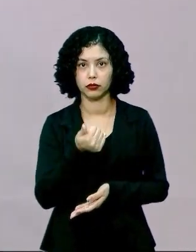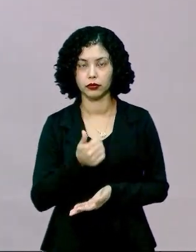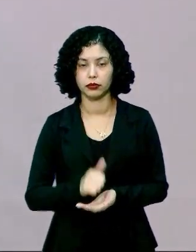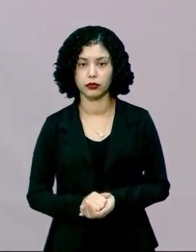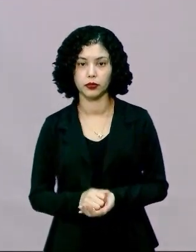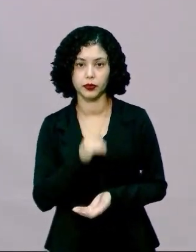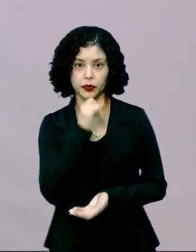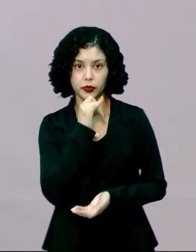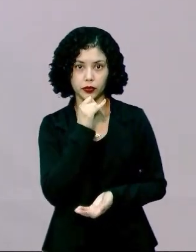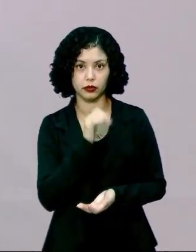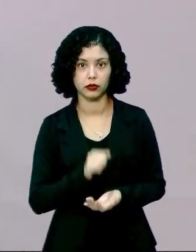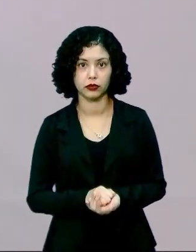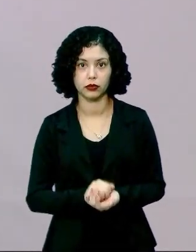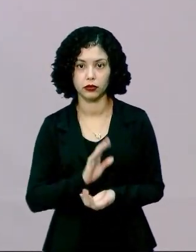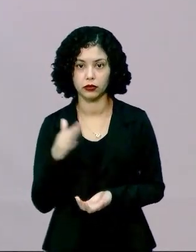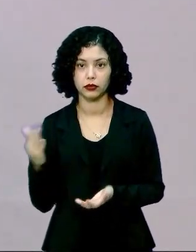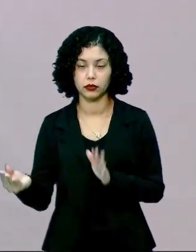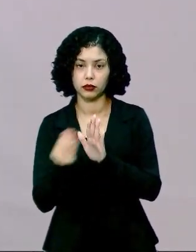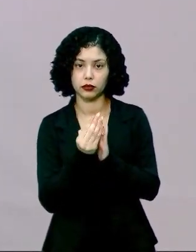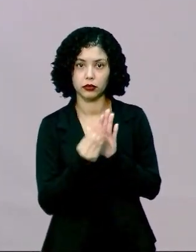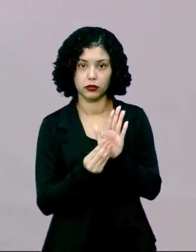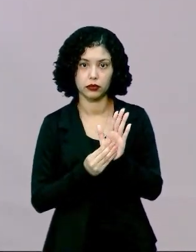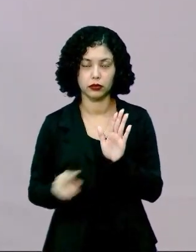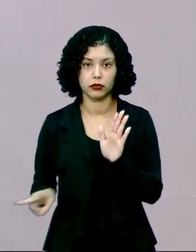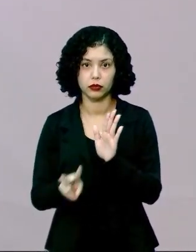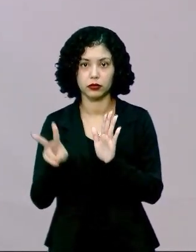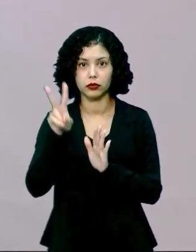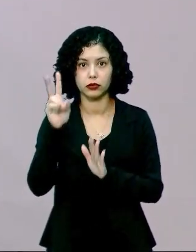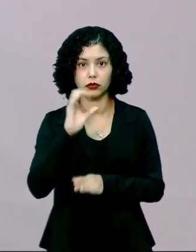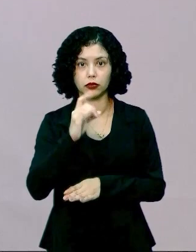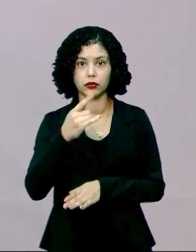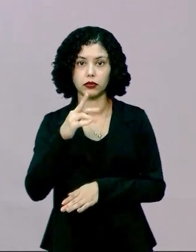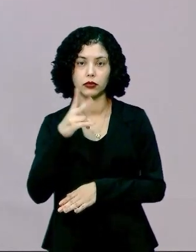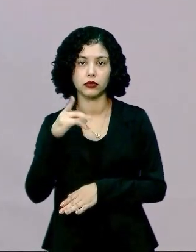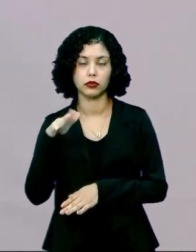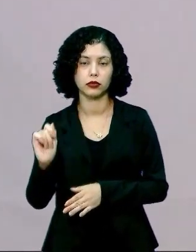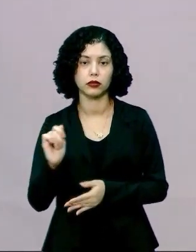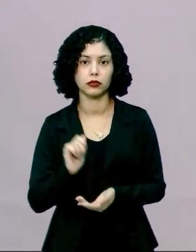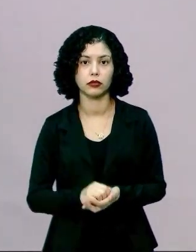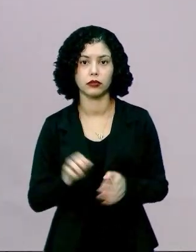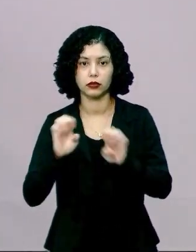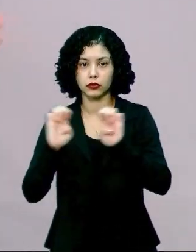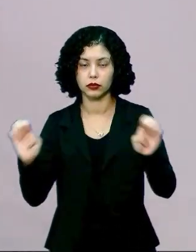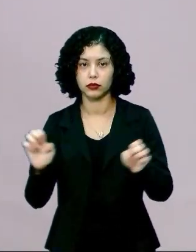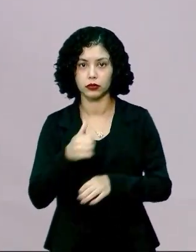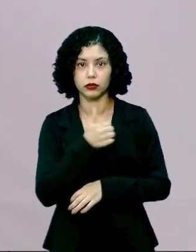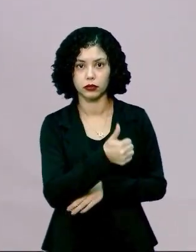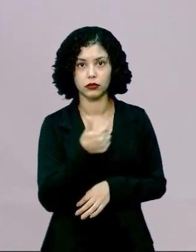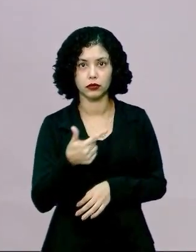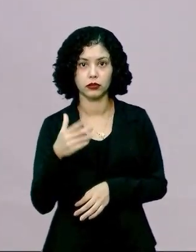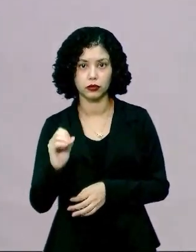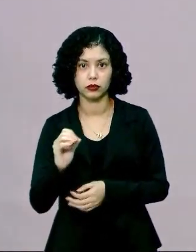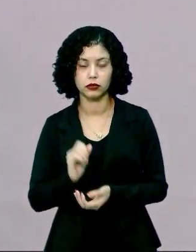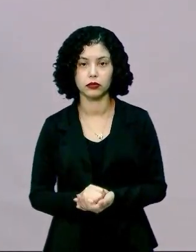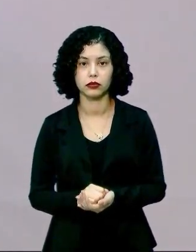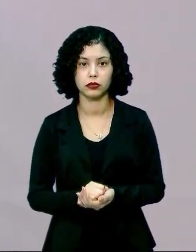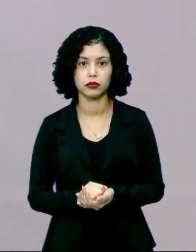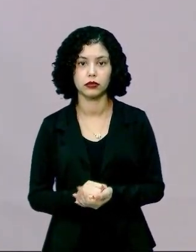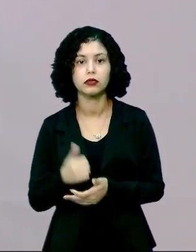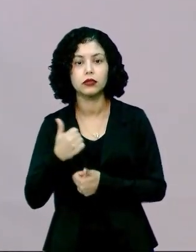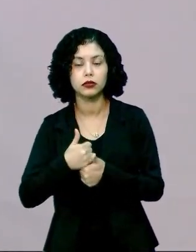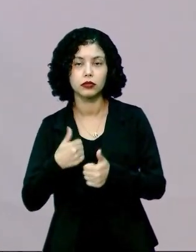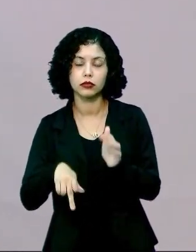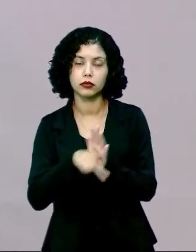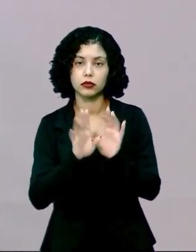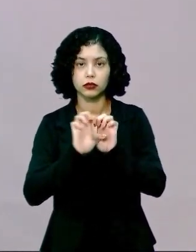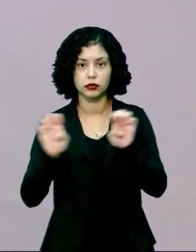bem? Por exemplo, quando é dado valor na operação, vamos lá, a gente bota assim, 120, está lá na